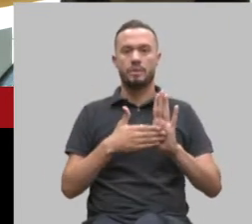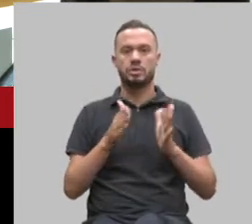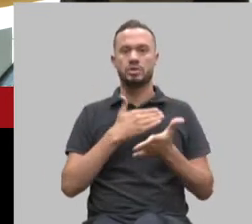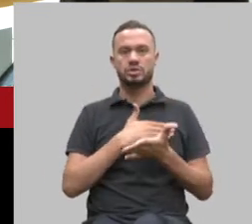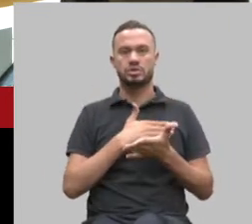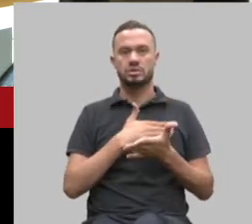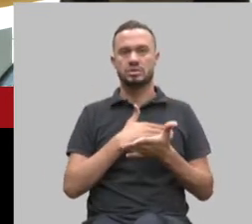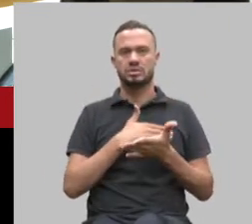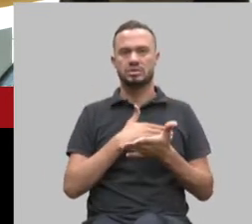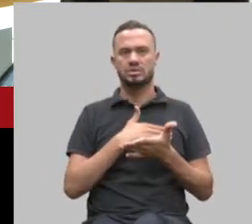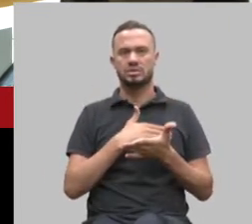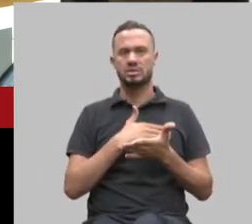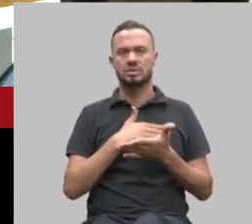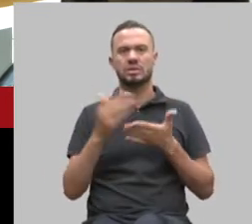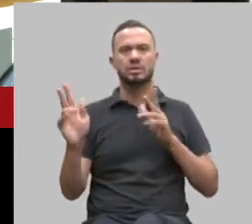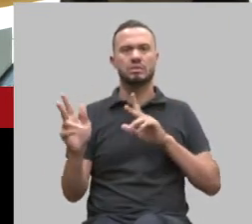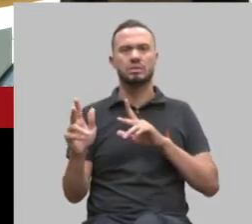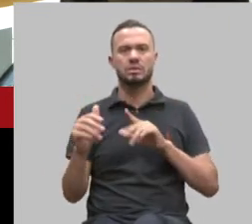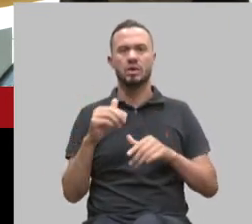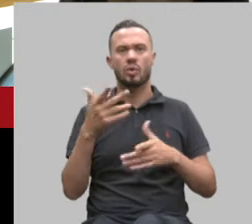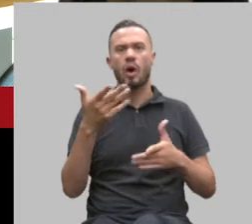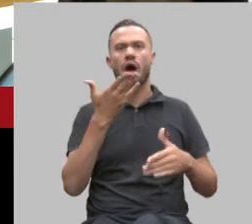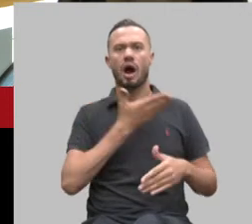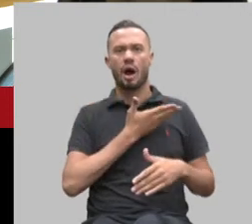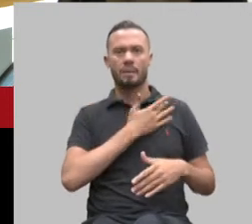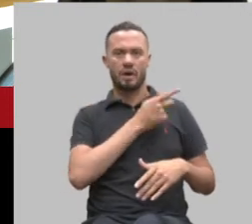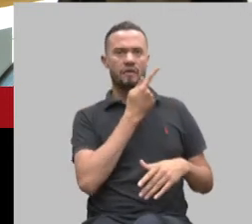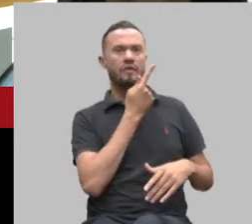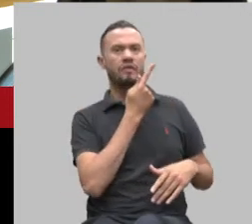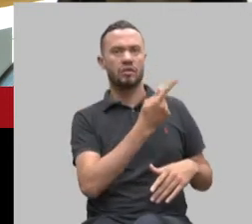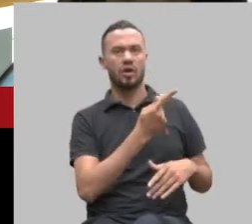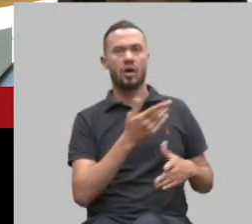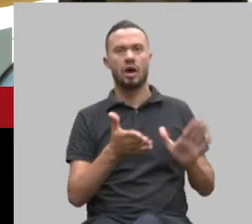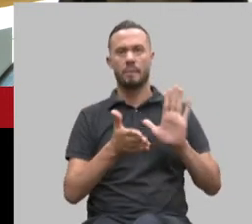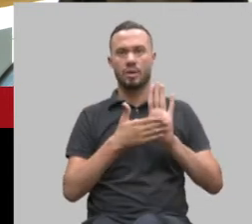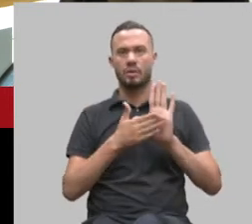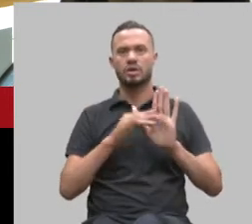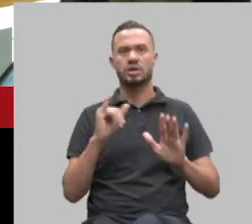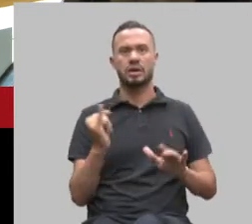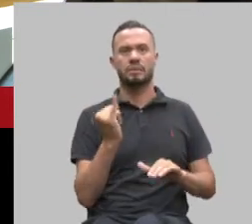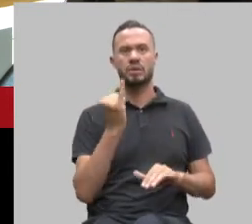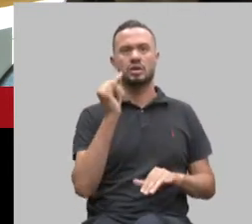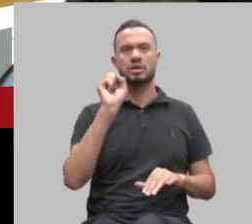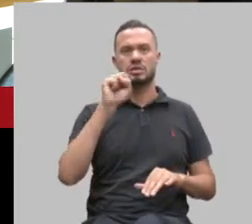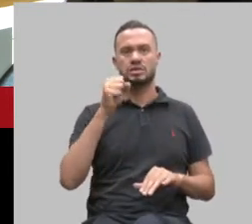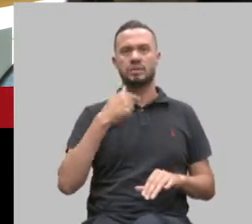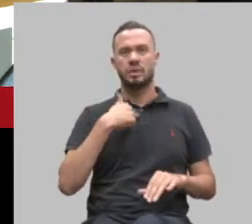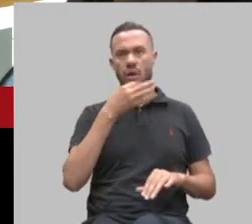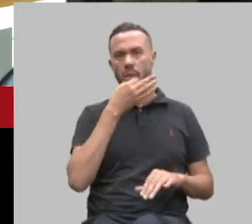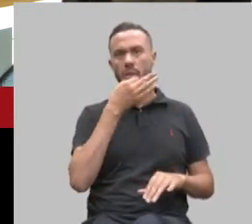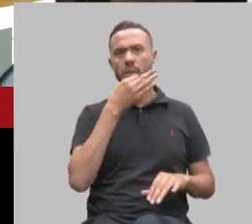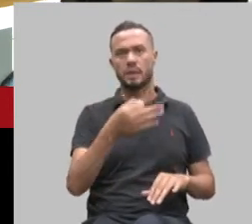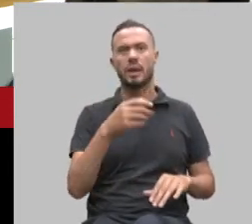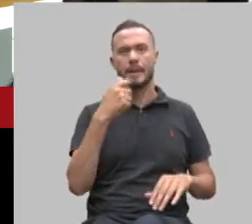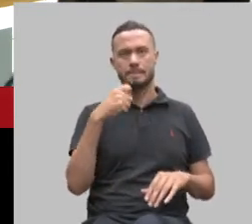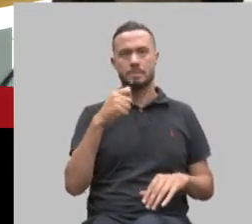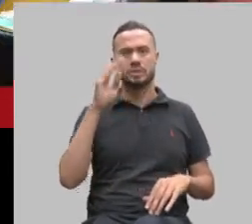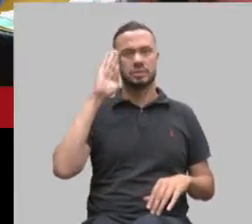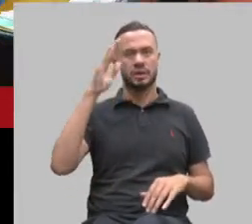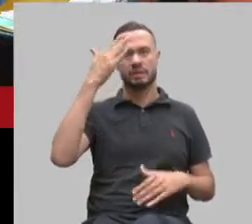profissional como a nossa disse essa proposta é importante e na minha humilde opinião deve ser sim priorizada